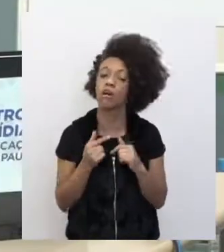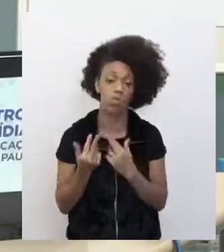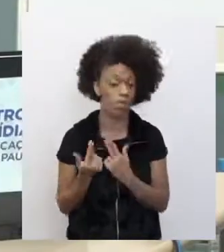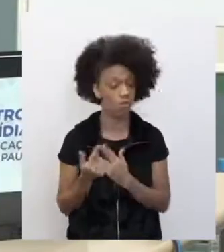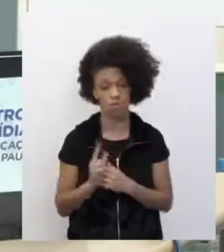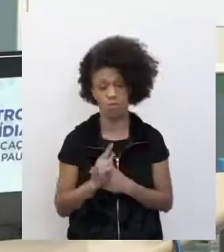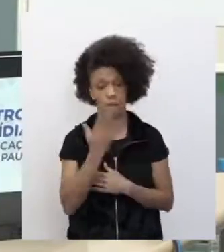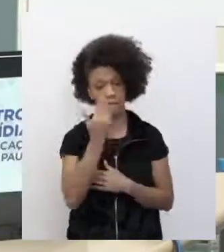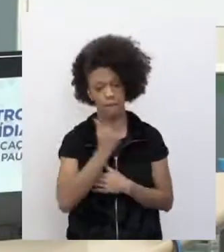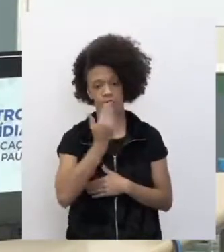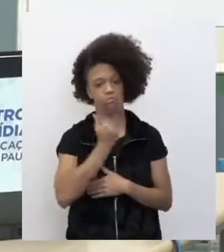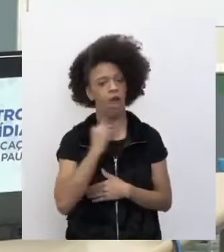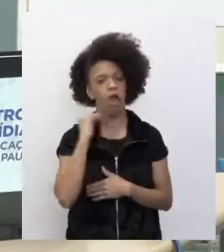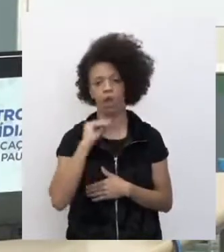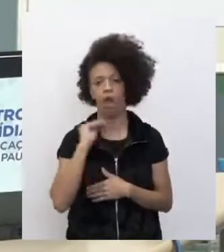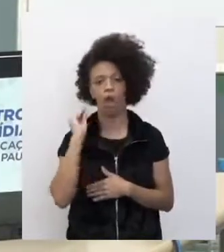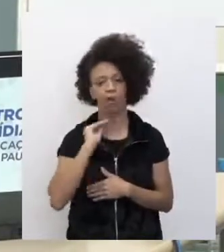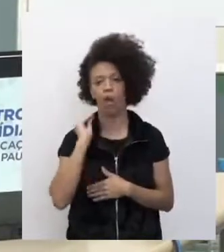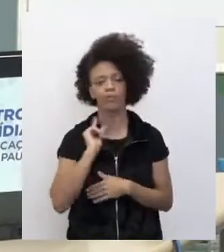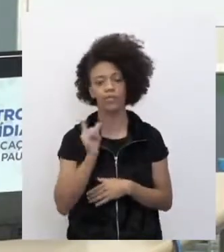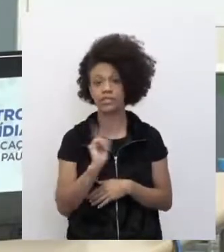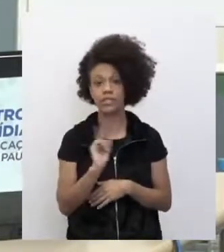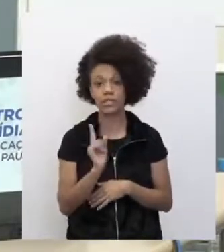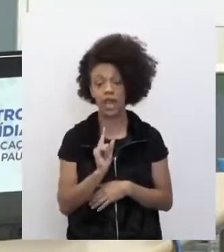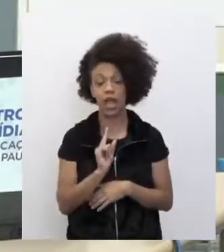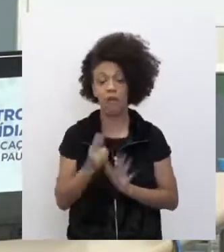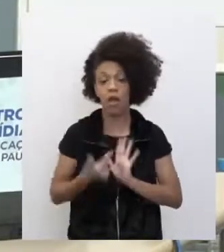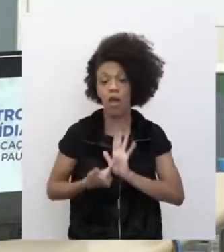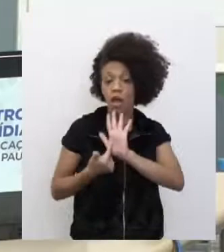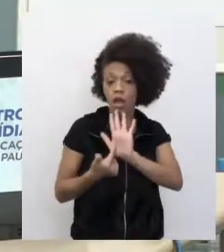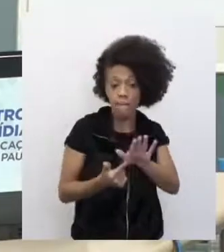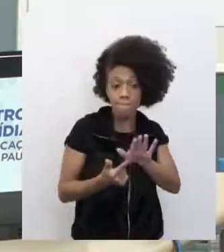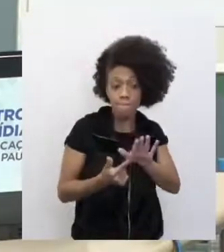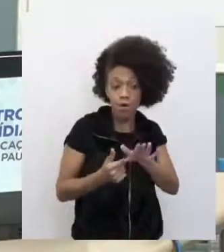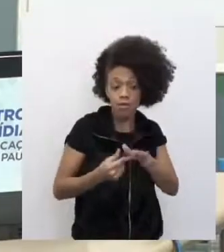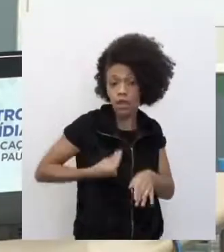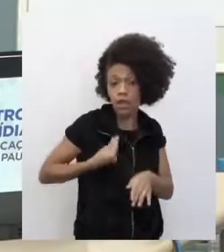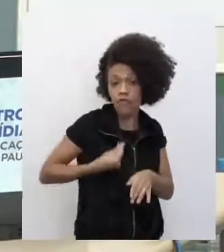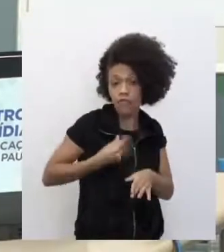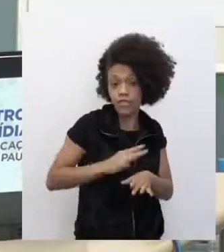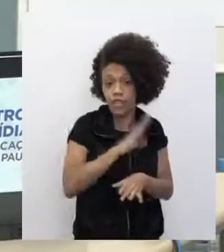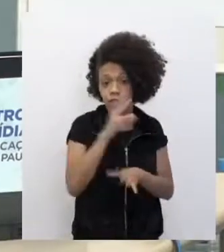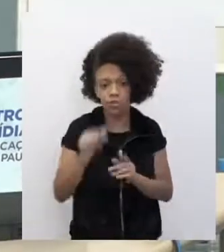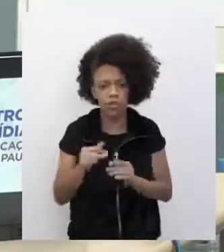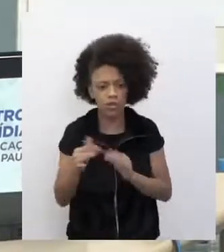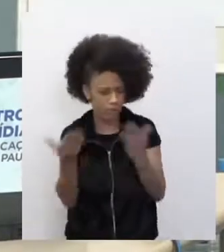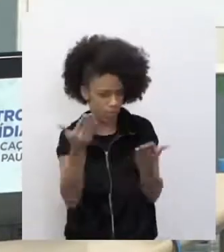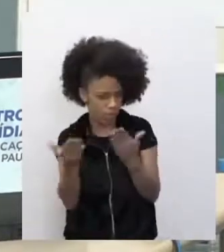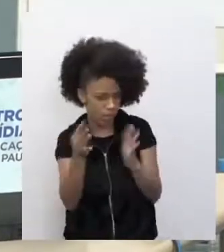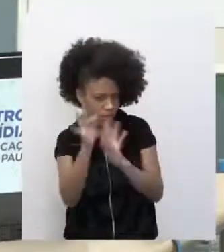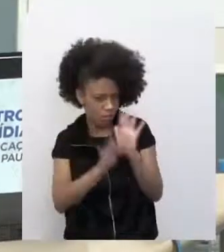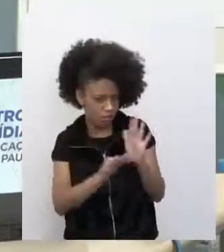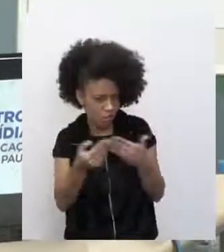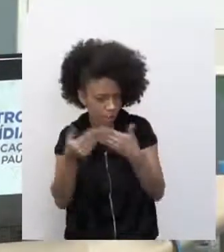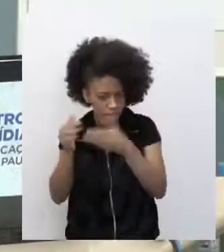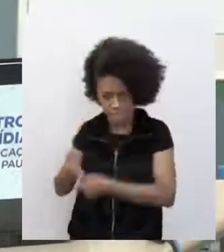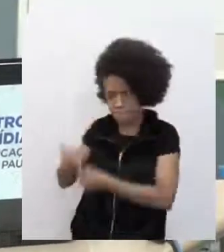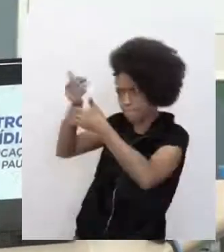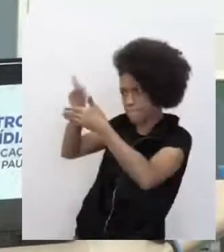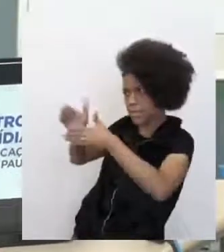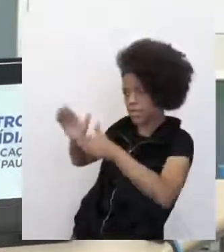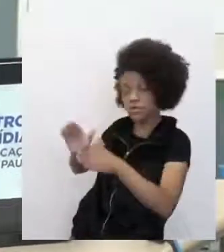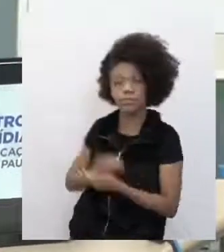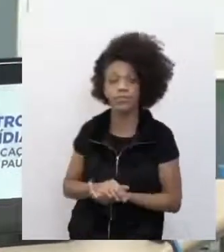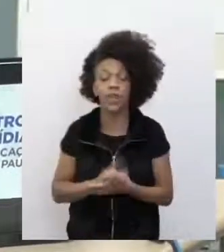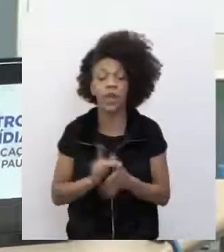aí é por aqui. Ela mostra tudo, ela mostra lá no diário da vida dele. Vamos fazer análise textual? Vamos abrir o chat? E aí eu quero